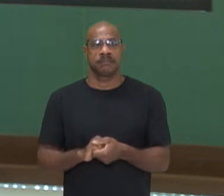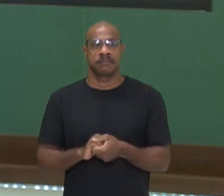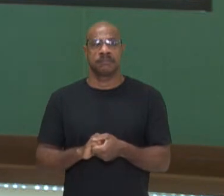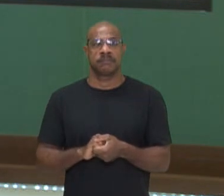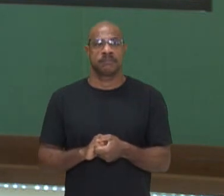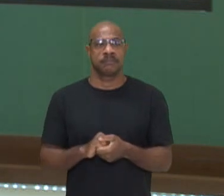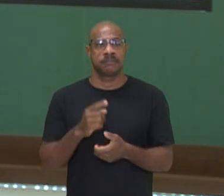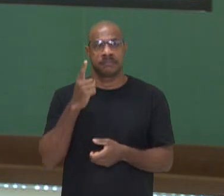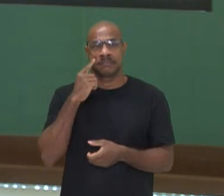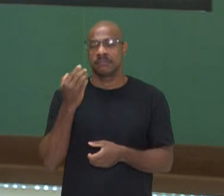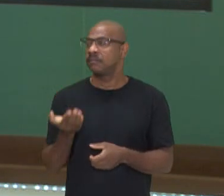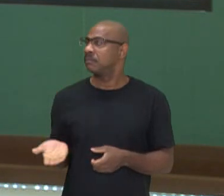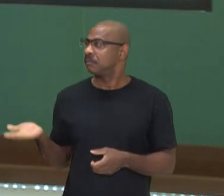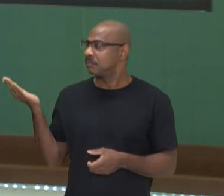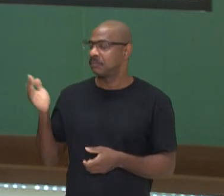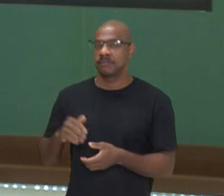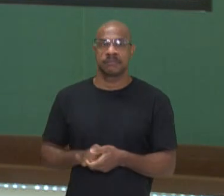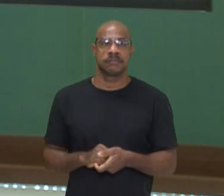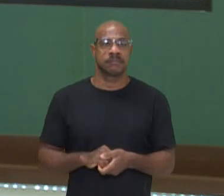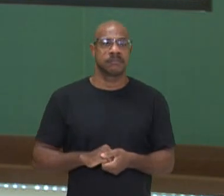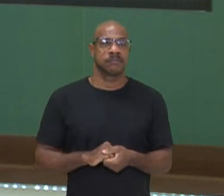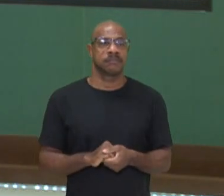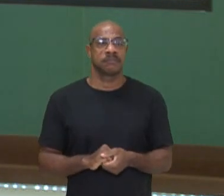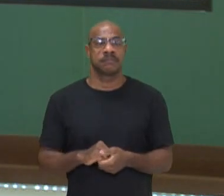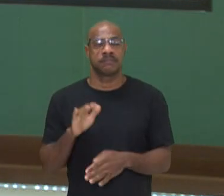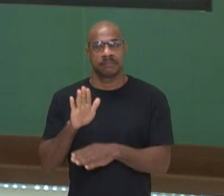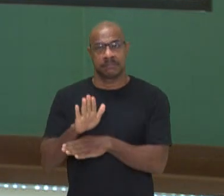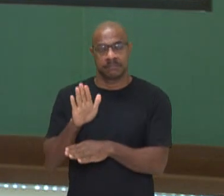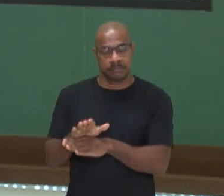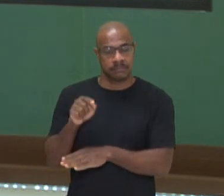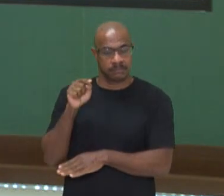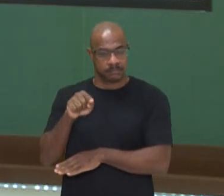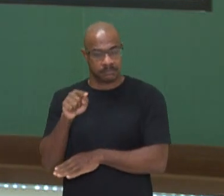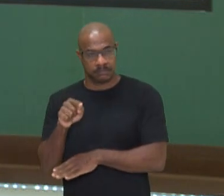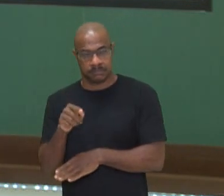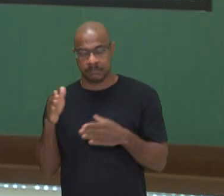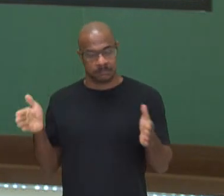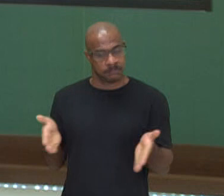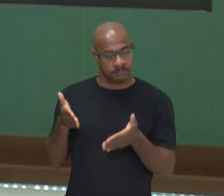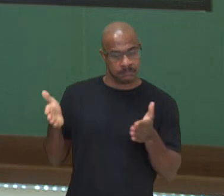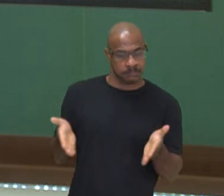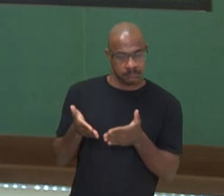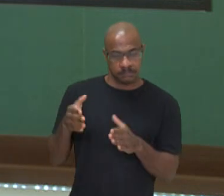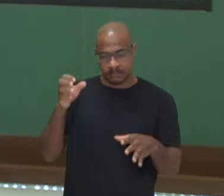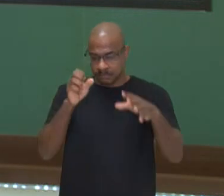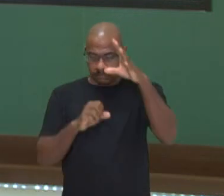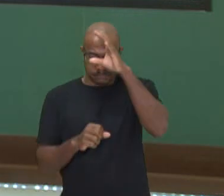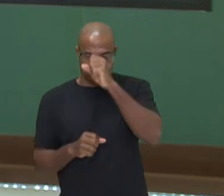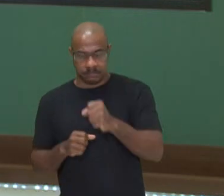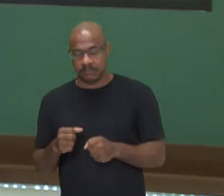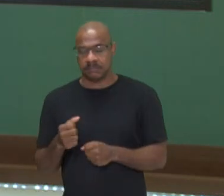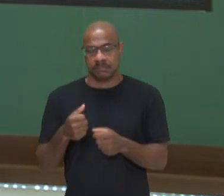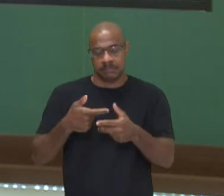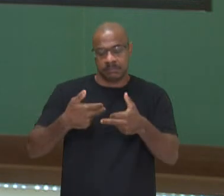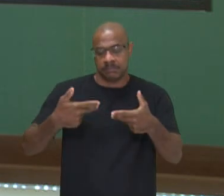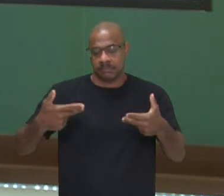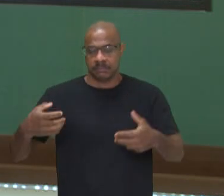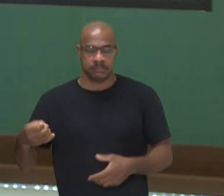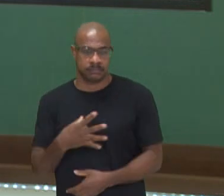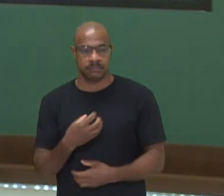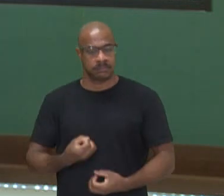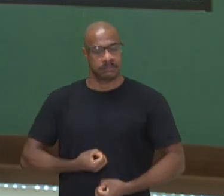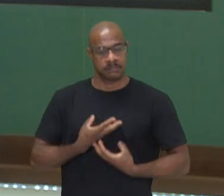It helps you to see things. Ajuda você, isso ajuda você a ver as novas coisas numa